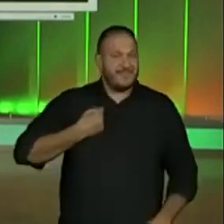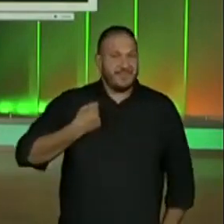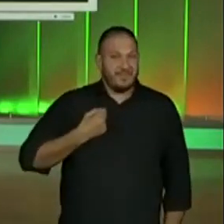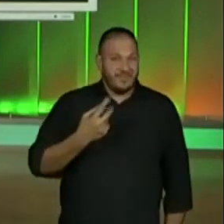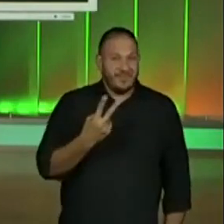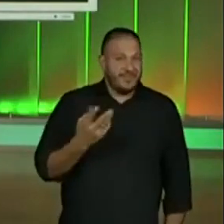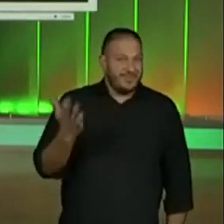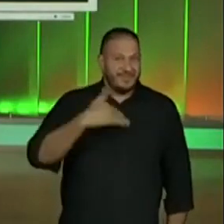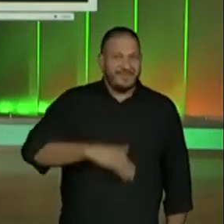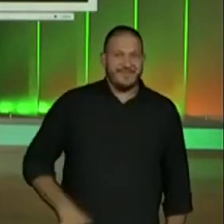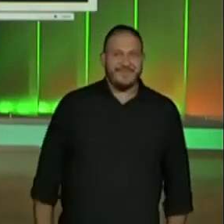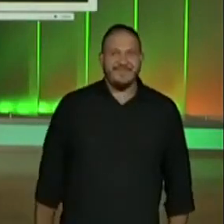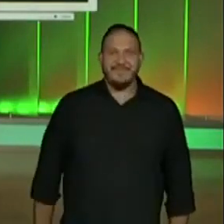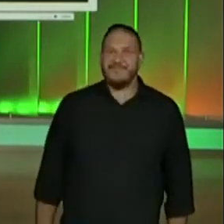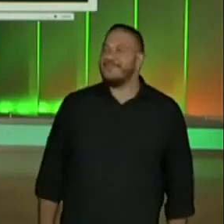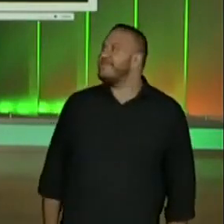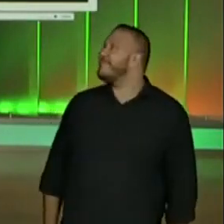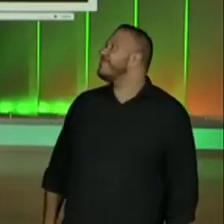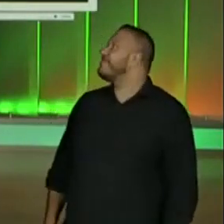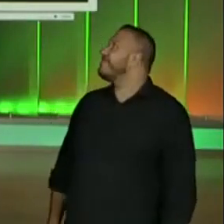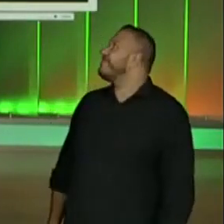lá.